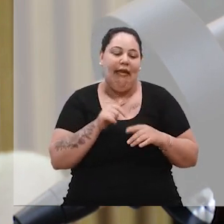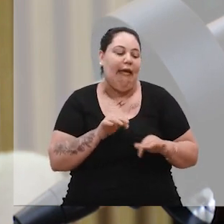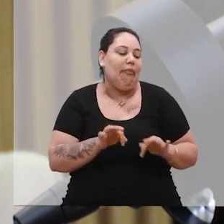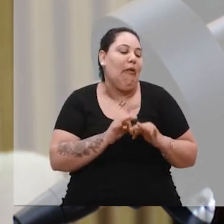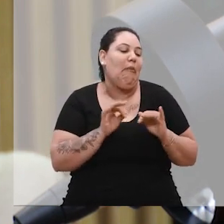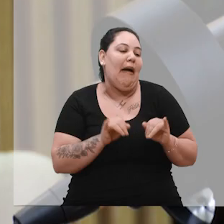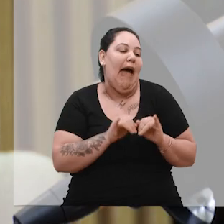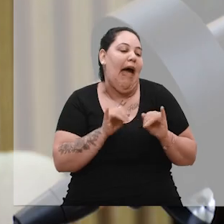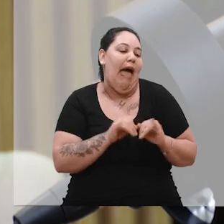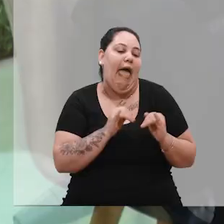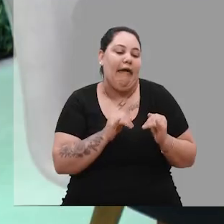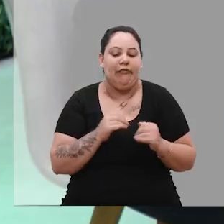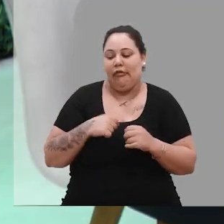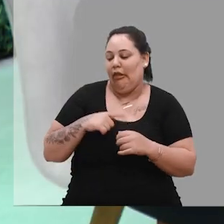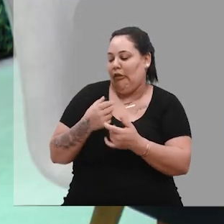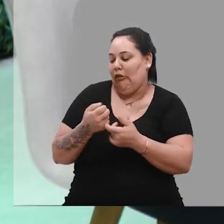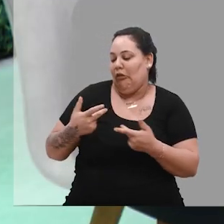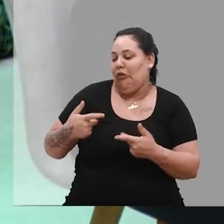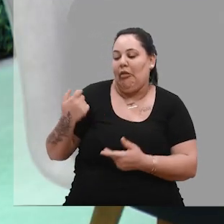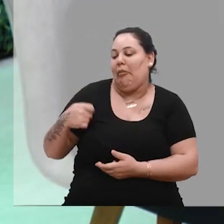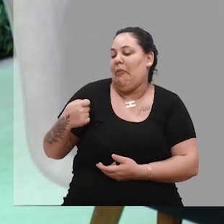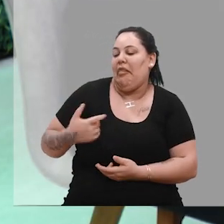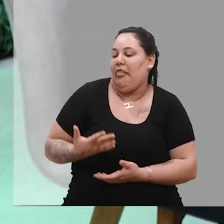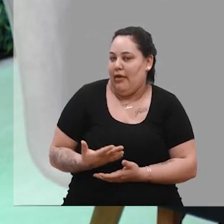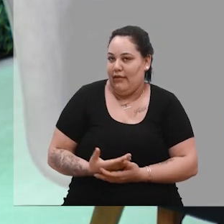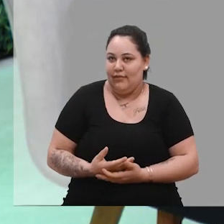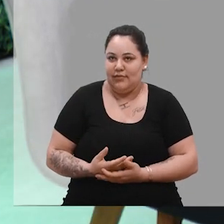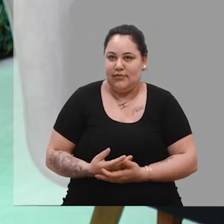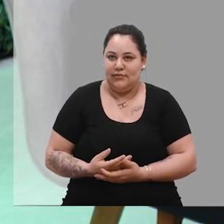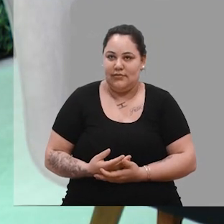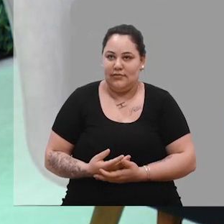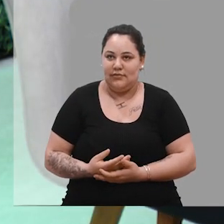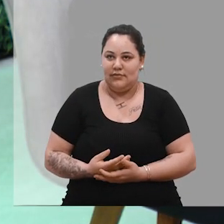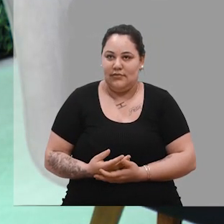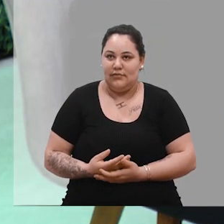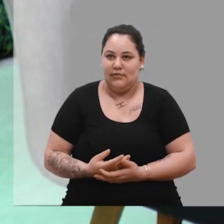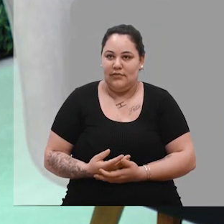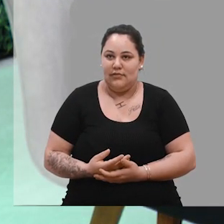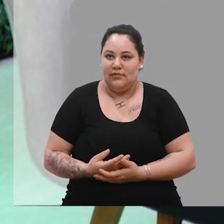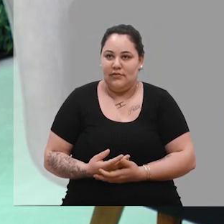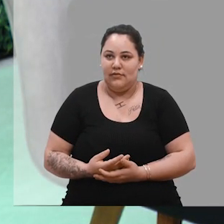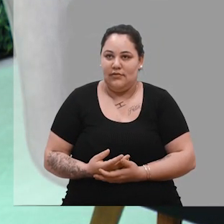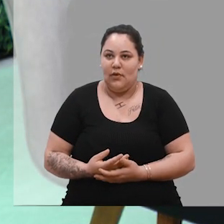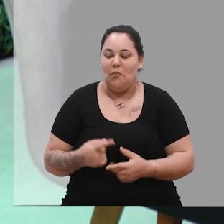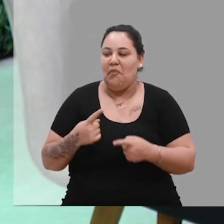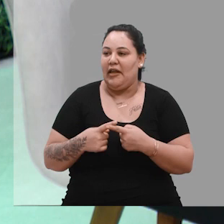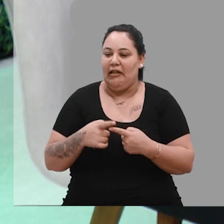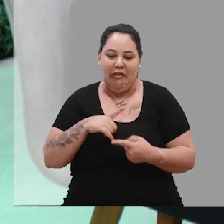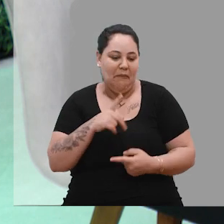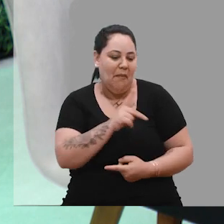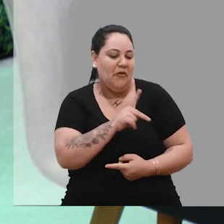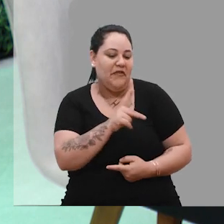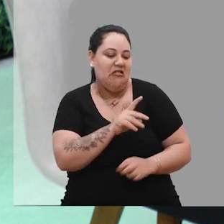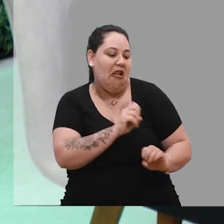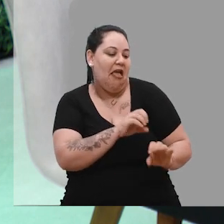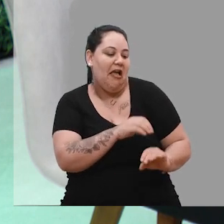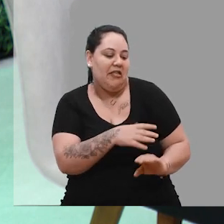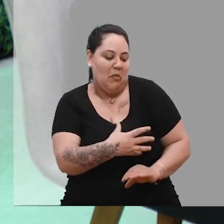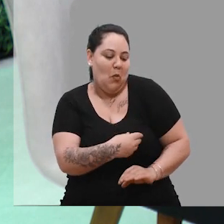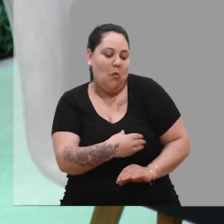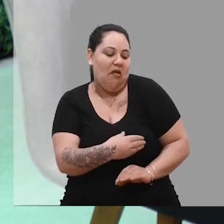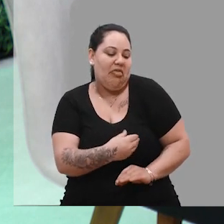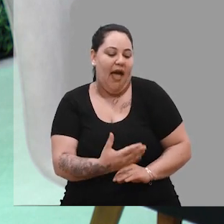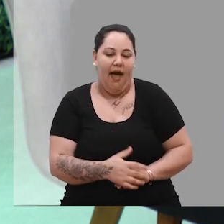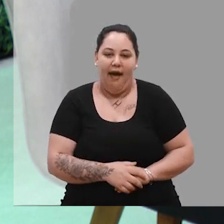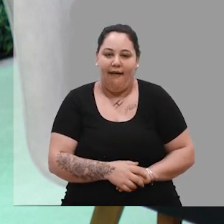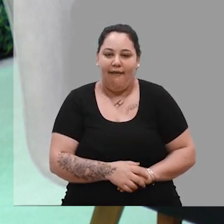tem coisas que não tem necessidade. No meu tempo não era assim. Para que é uma consultora de amamentação? Sério que tem isso Criei agora?